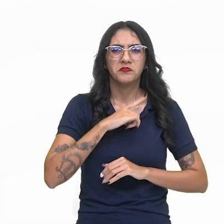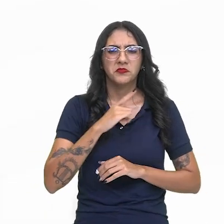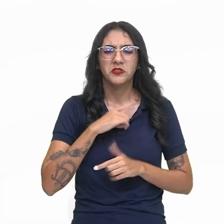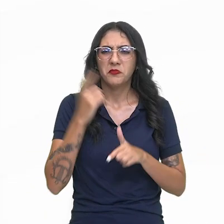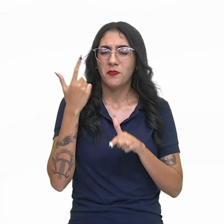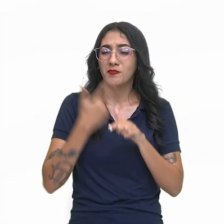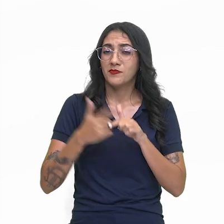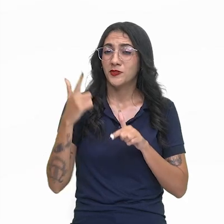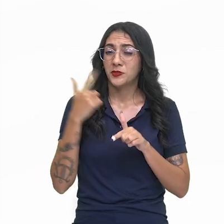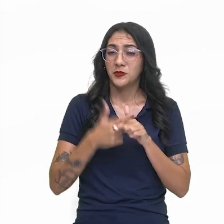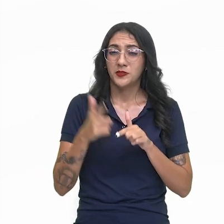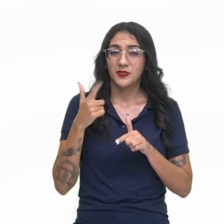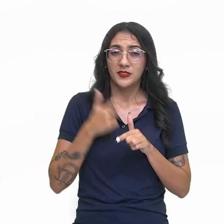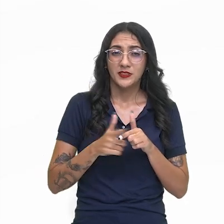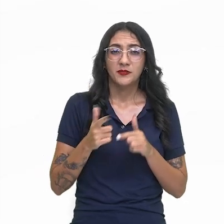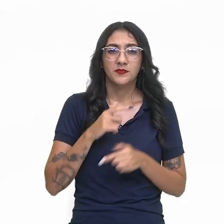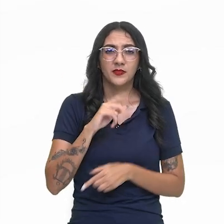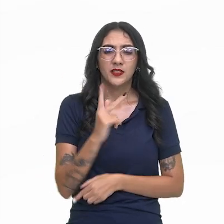grave crise